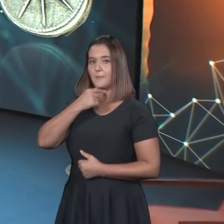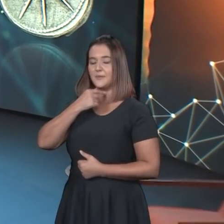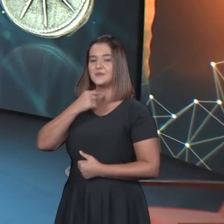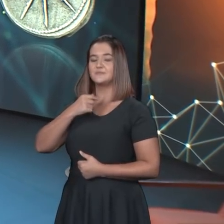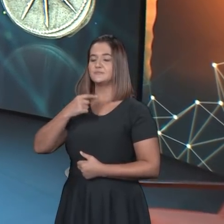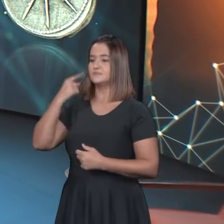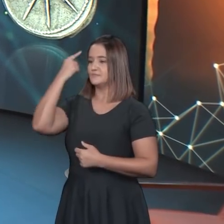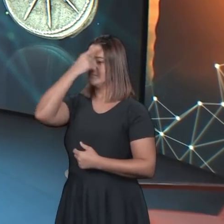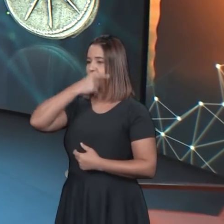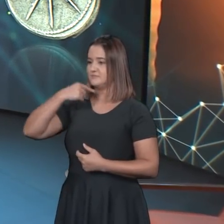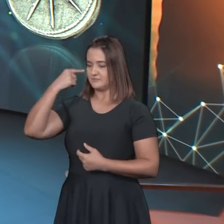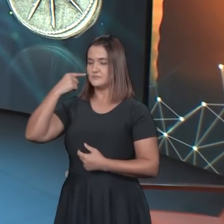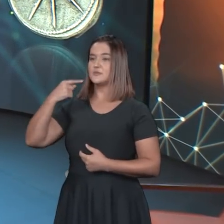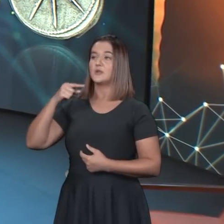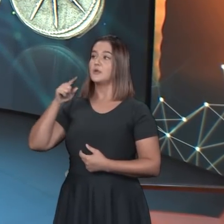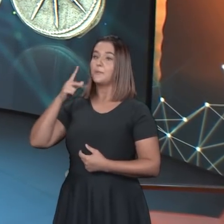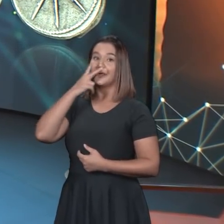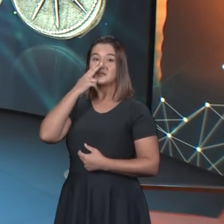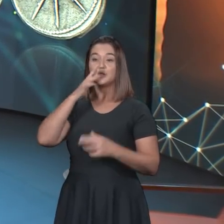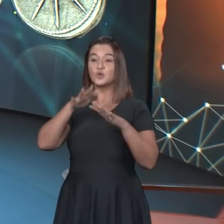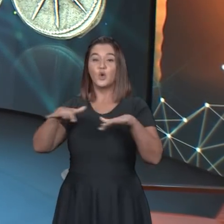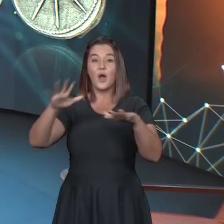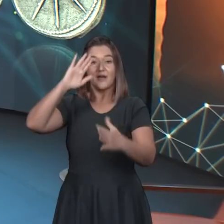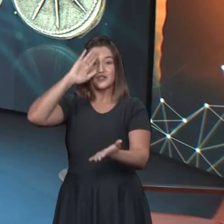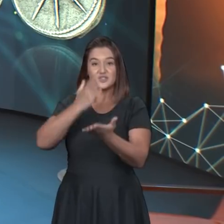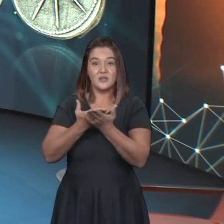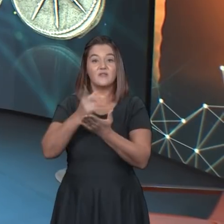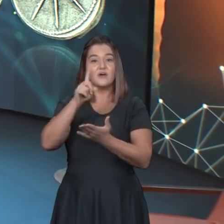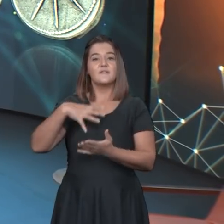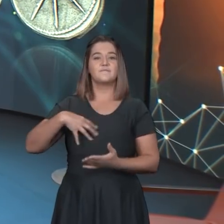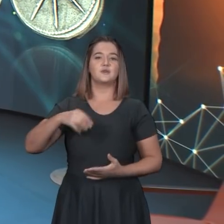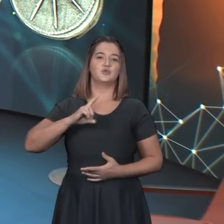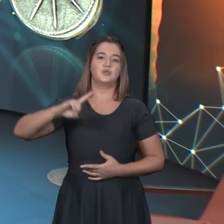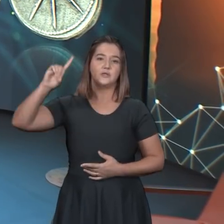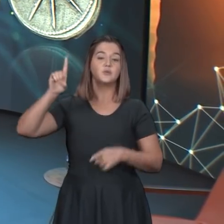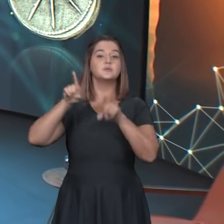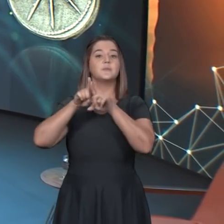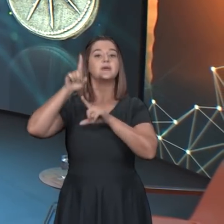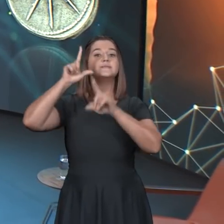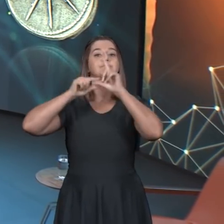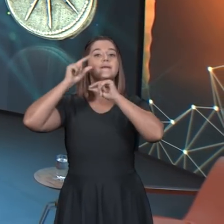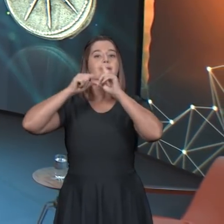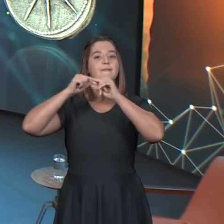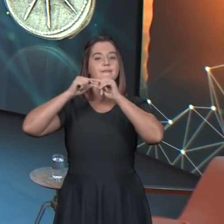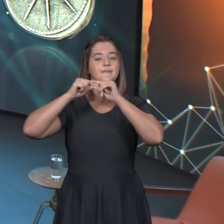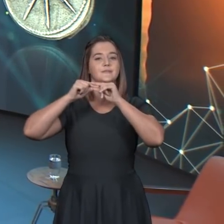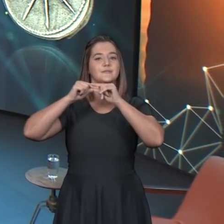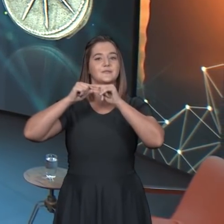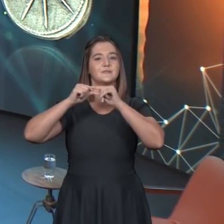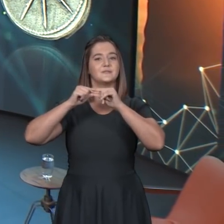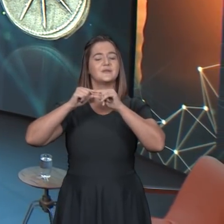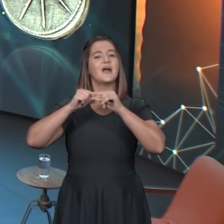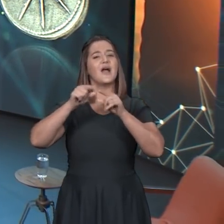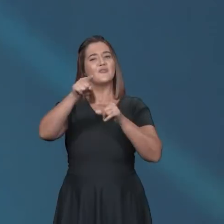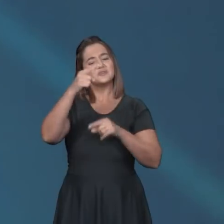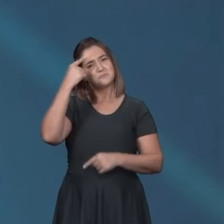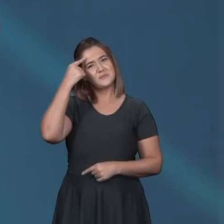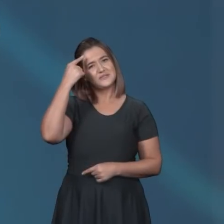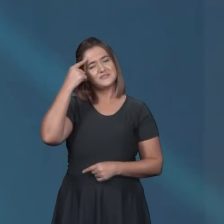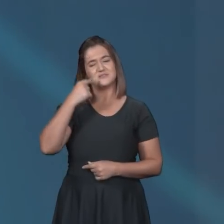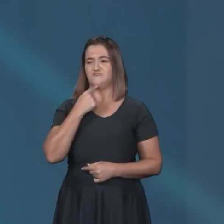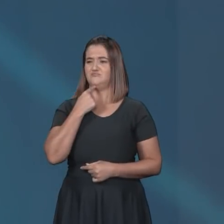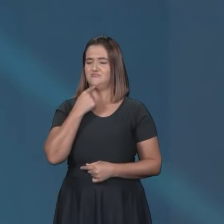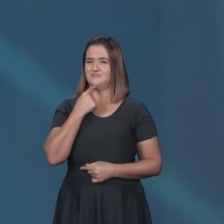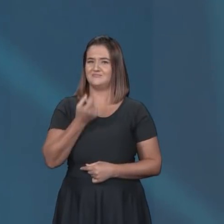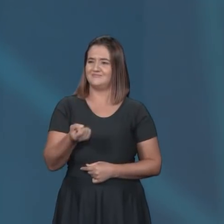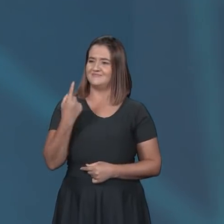de novo, a estrela na cabeça de Augusto César, e a estrela montando. Quando eu falo tudo isso, você deve estar se